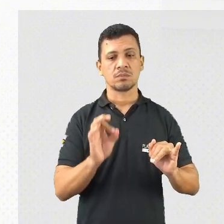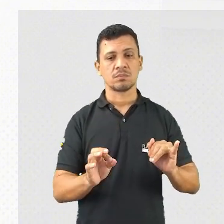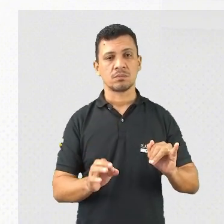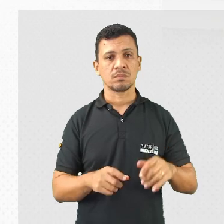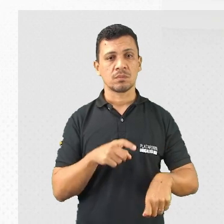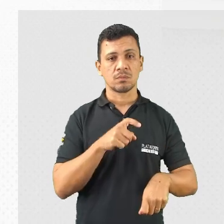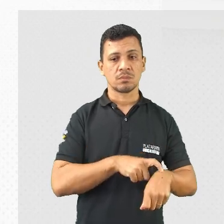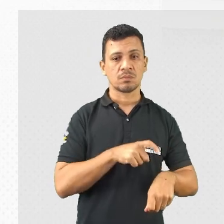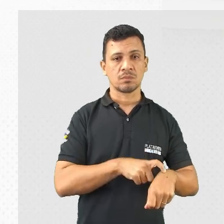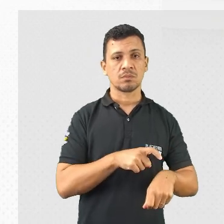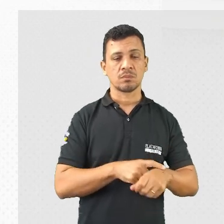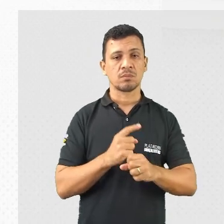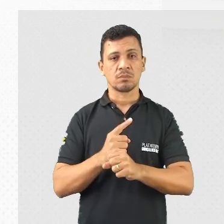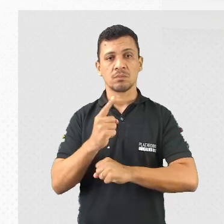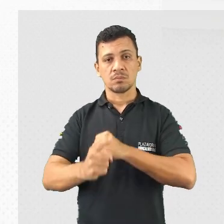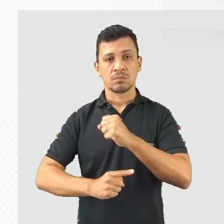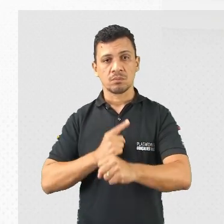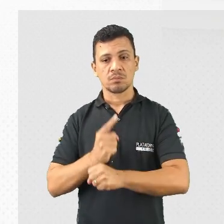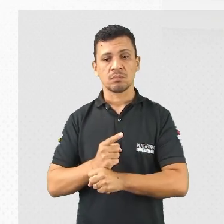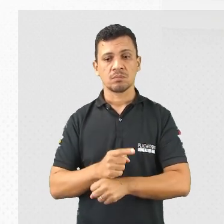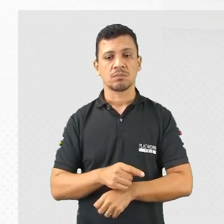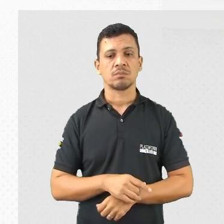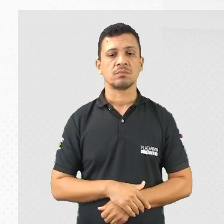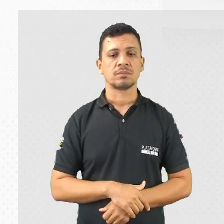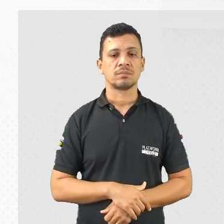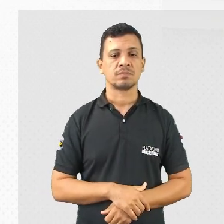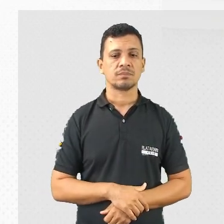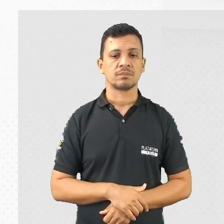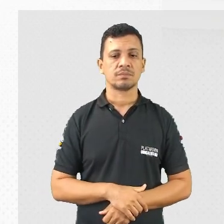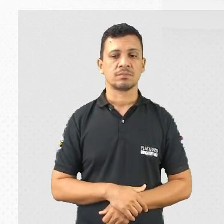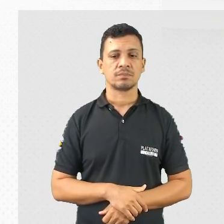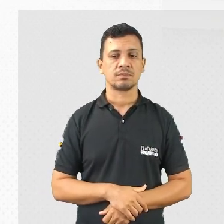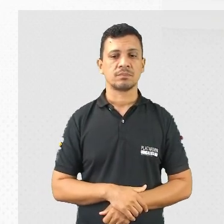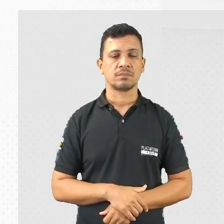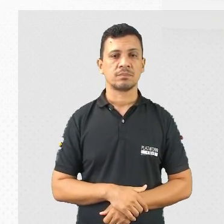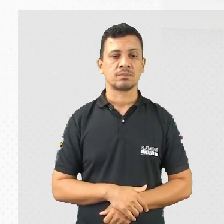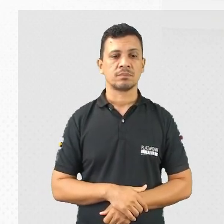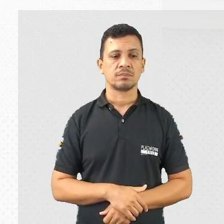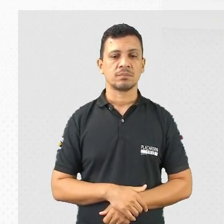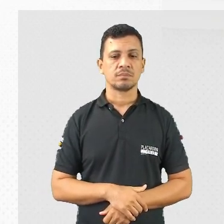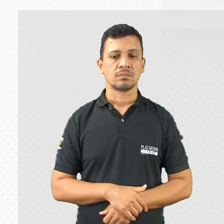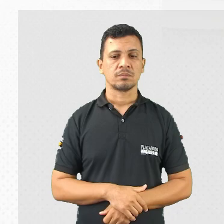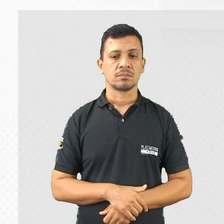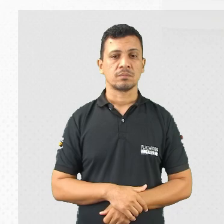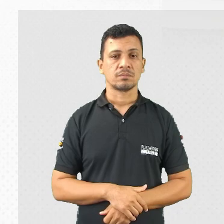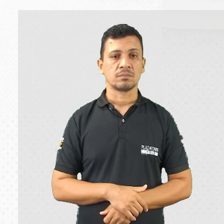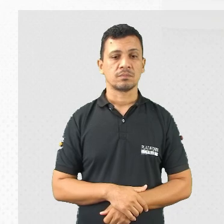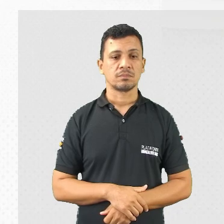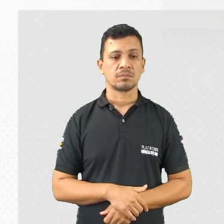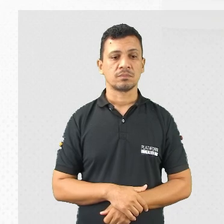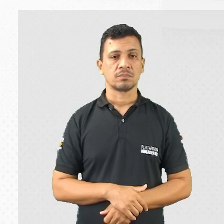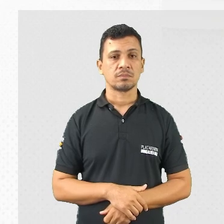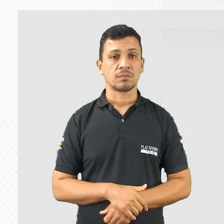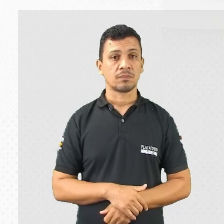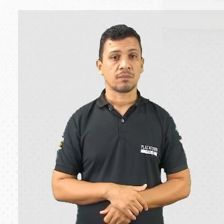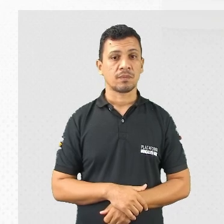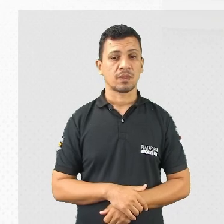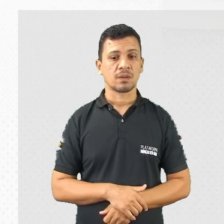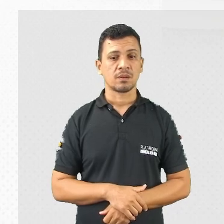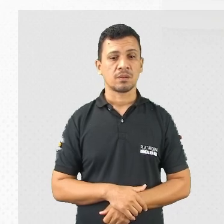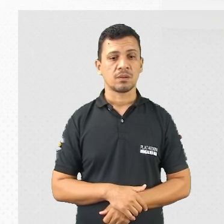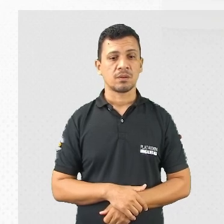1 ano. Então, deu tempo de 1 ano, ó, galera. Então, vamos aqui, turma. Então, nós temos o capital